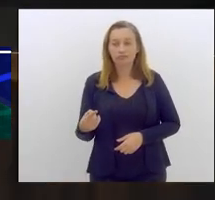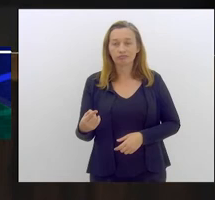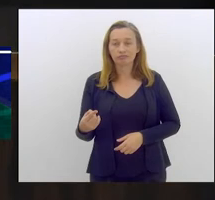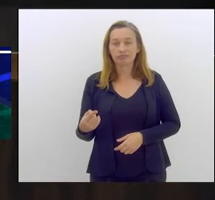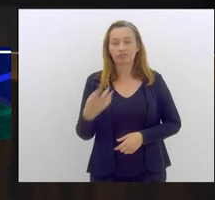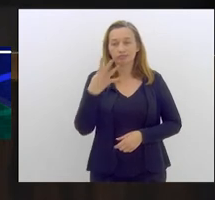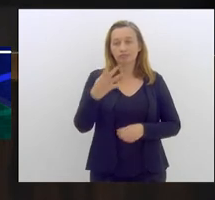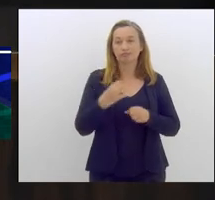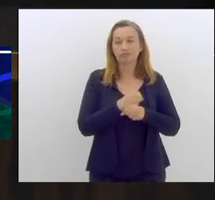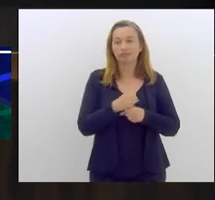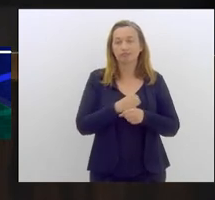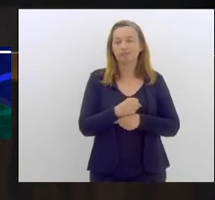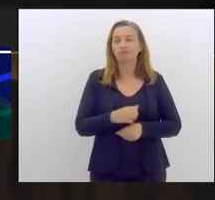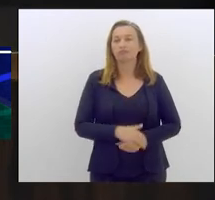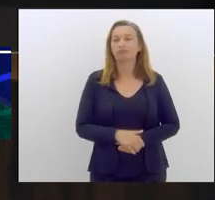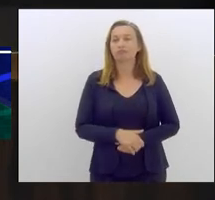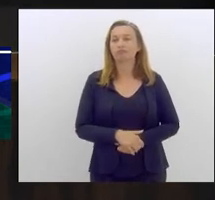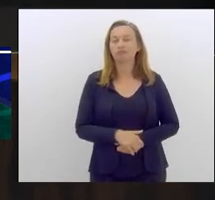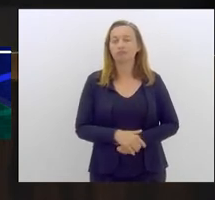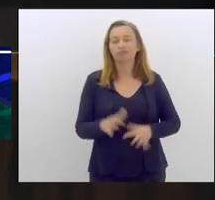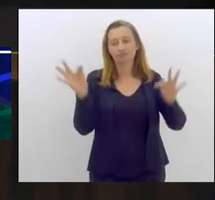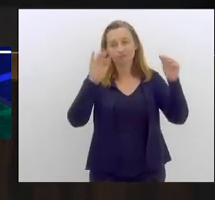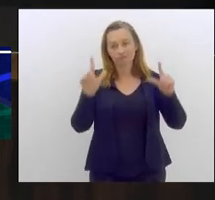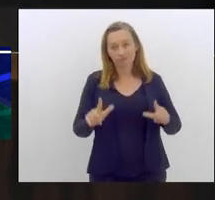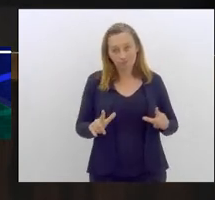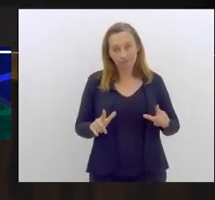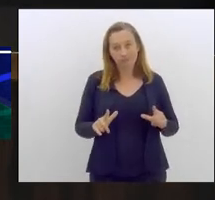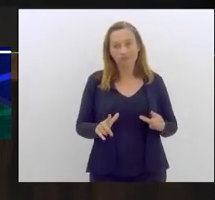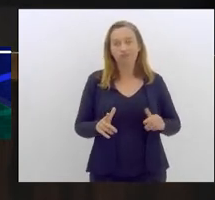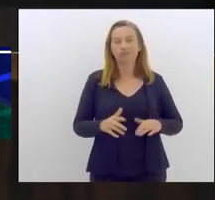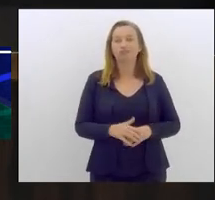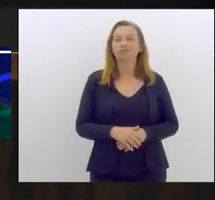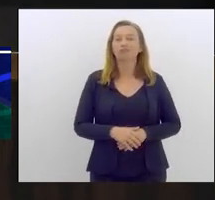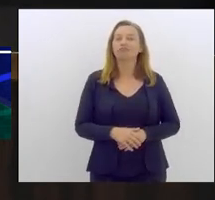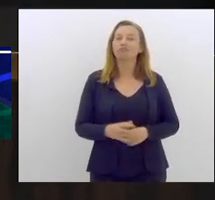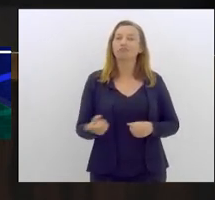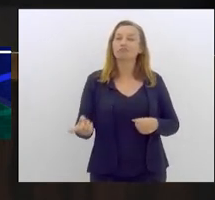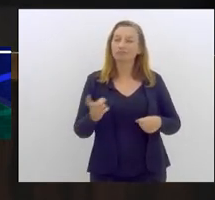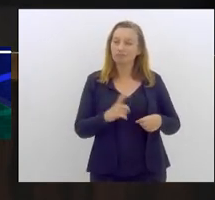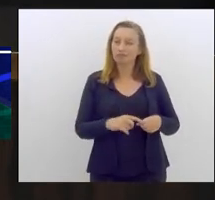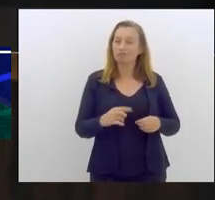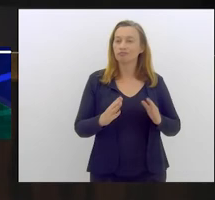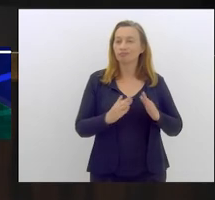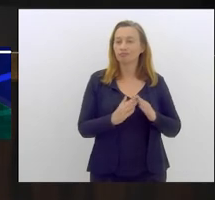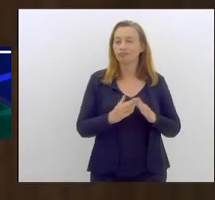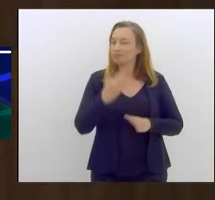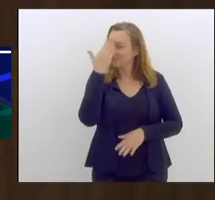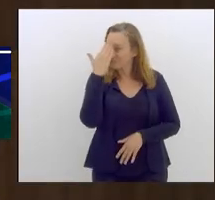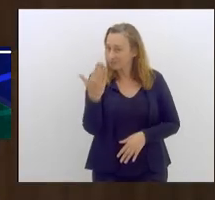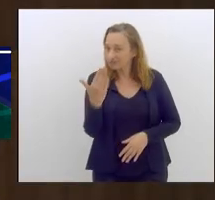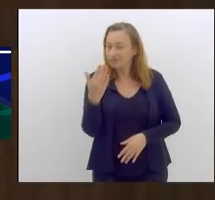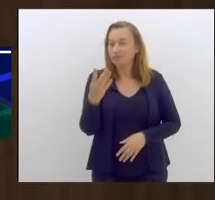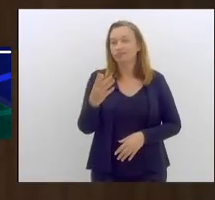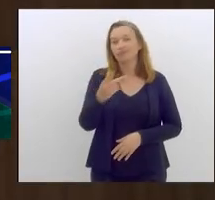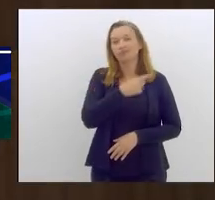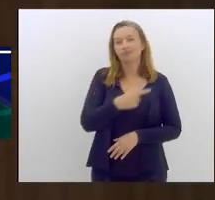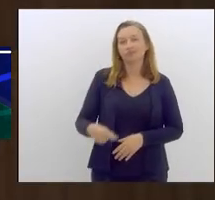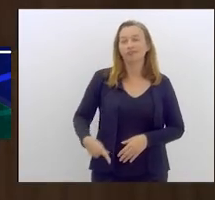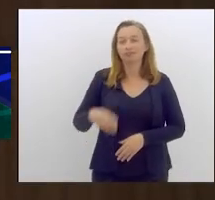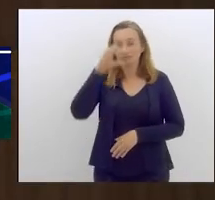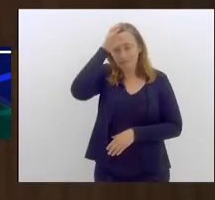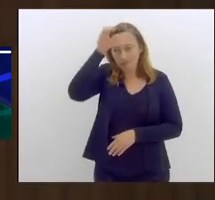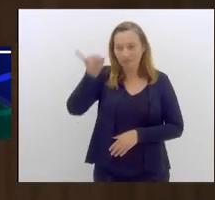próximos 4 anos. Muito feliz pela sua reeleição. Obrigada, presidenta Tia